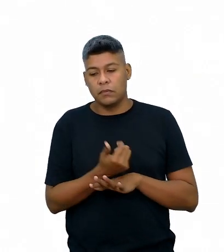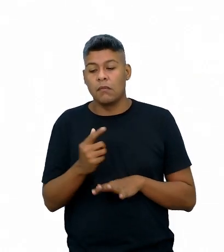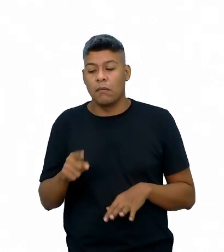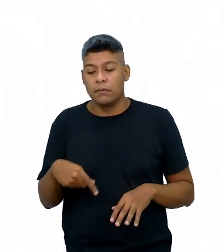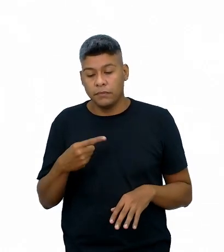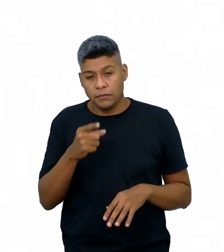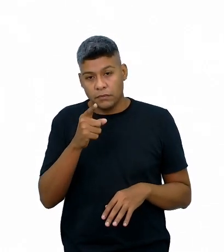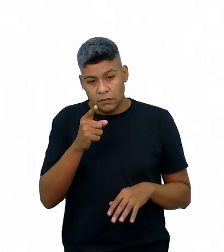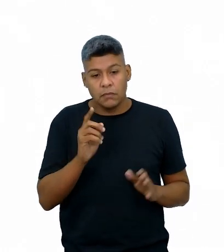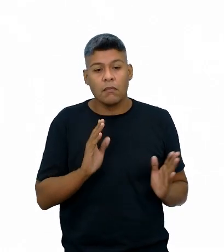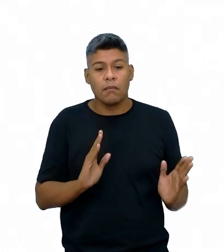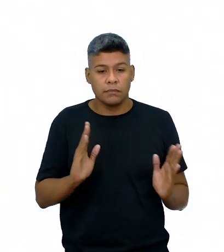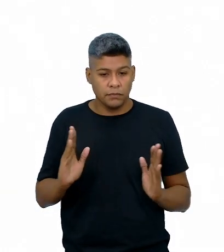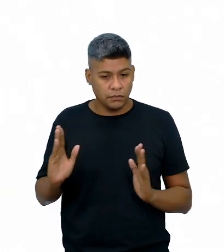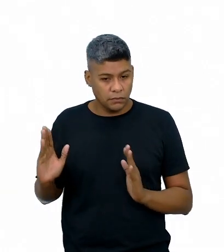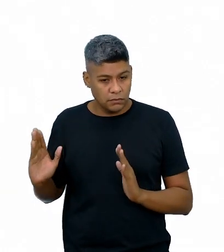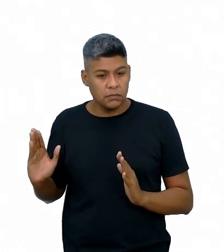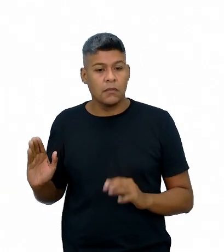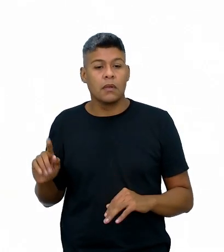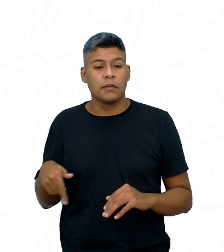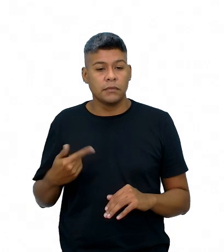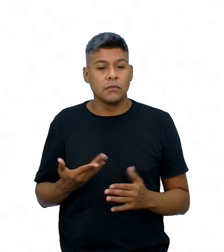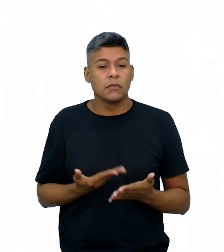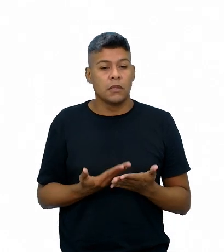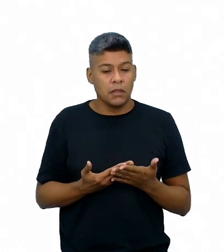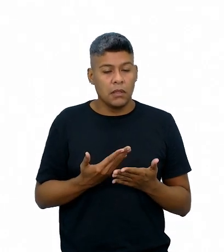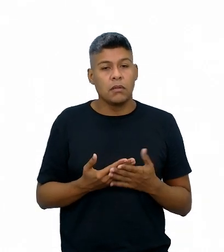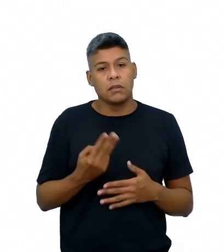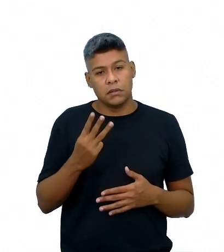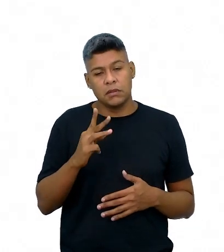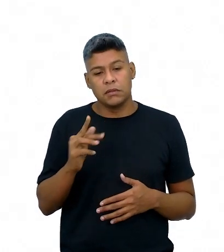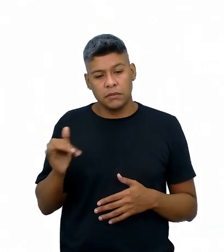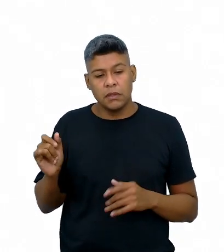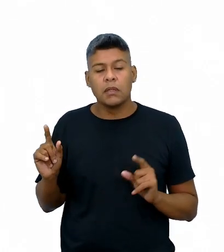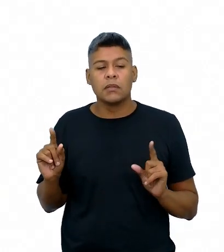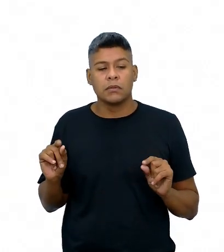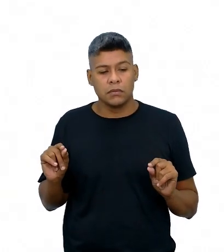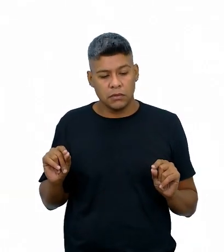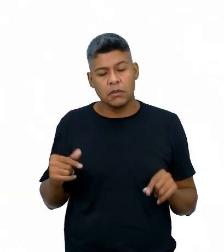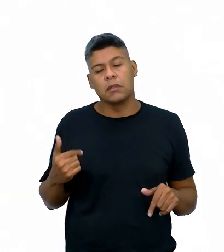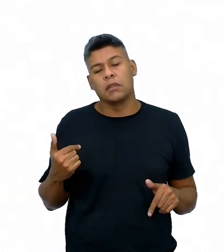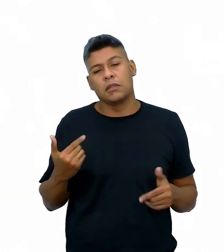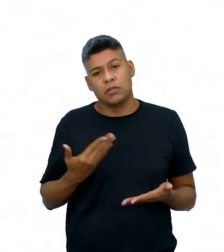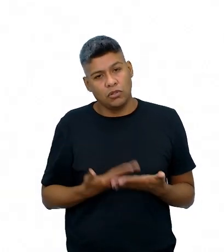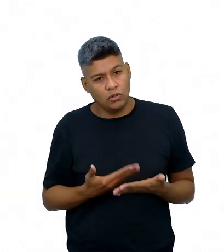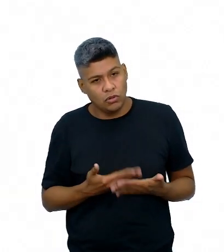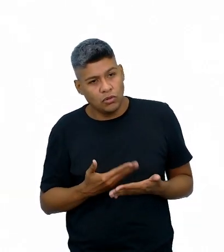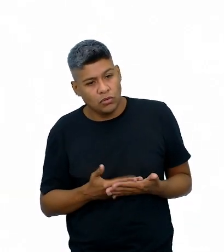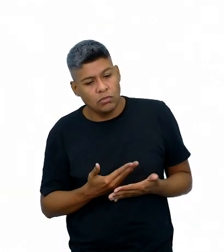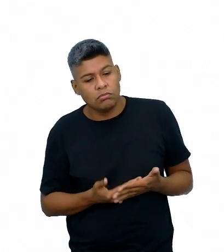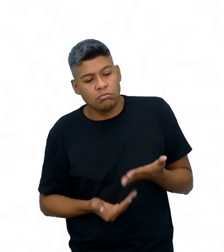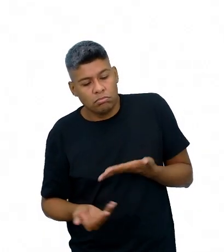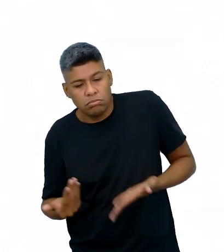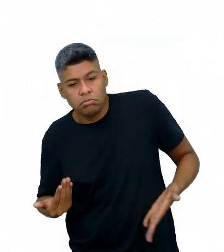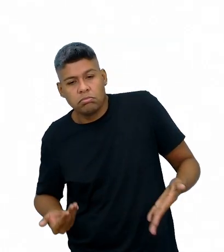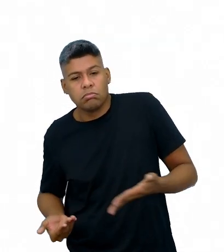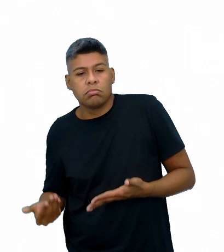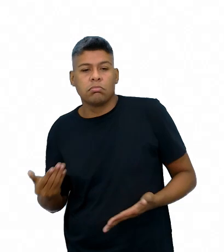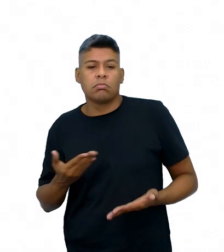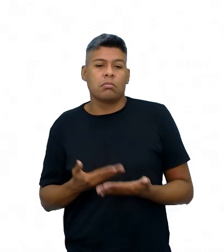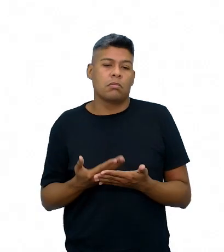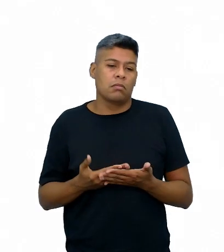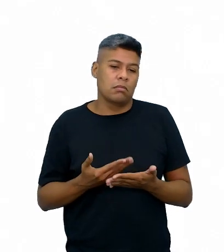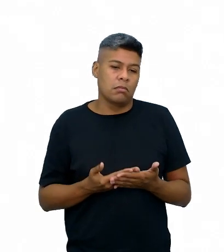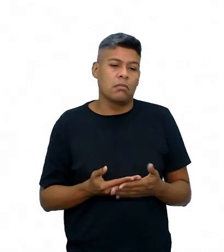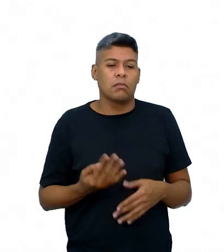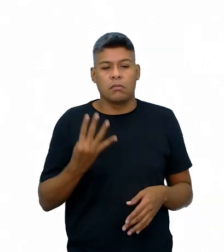no sequencial, depois da aula 3, em que ele vai tratar as fake news, serão trabalhadas a circulação da fake news, nessa aula